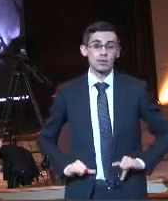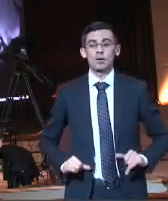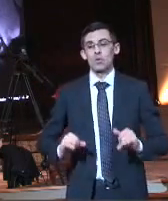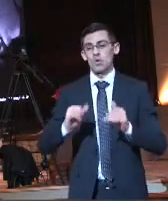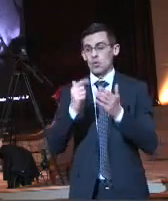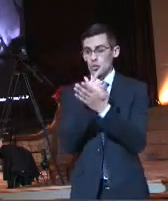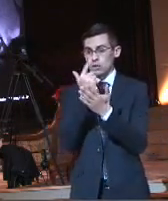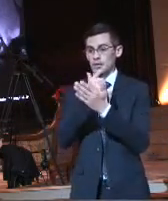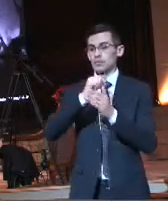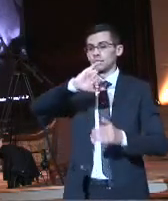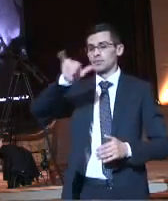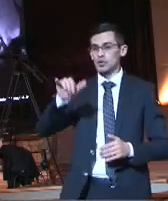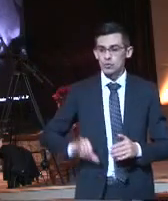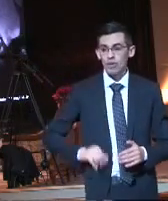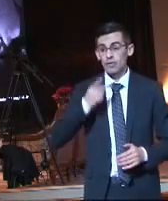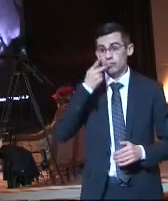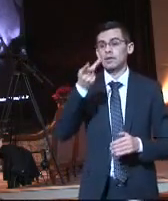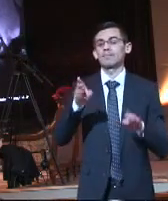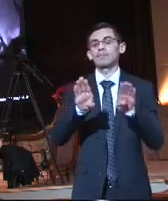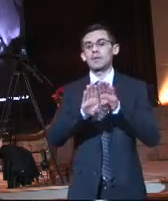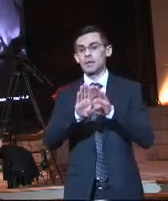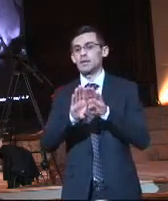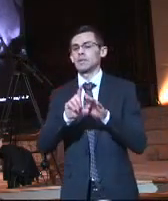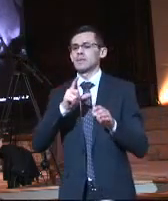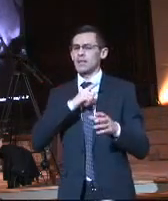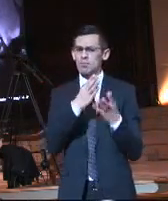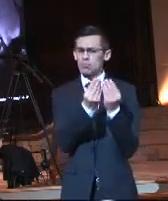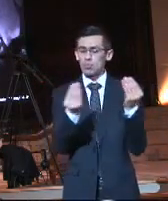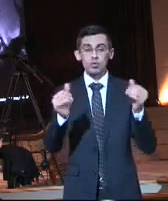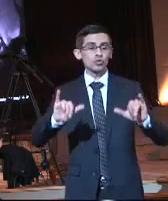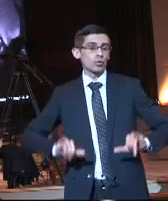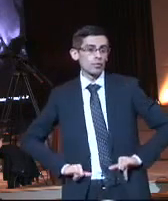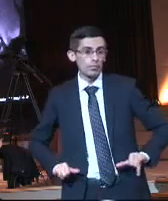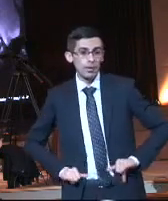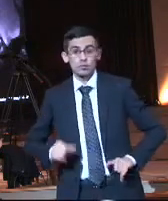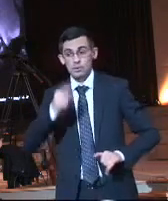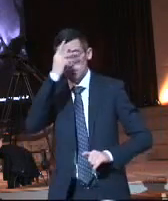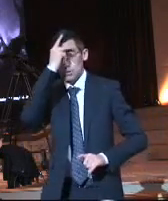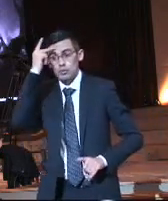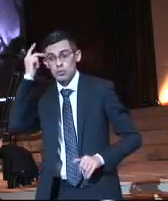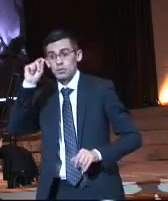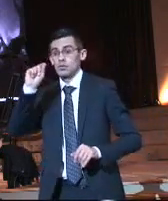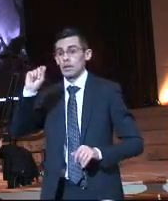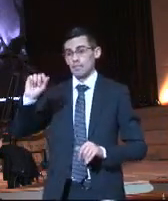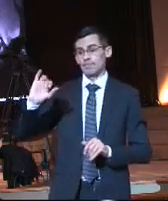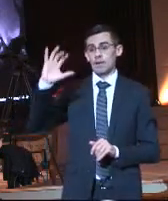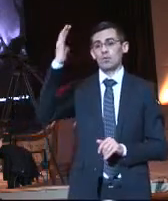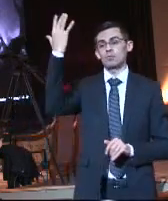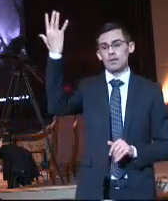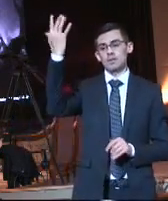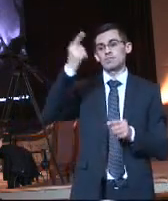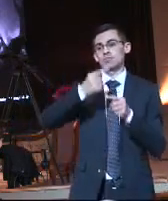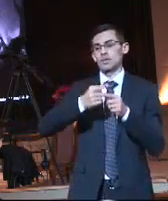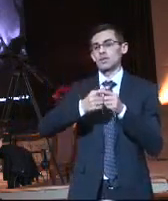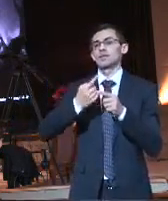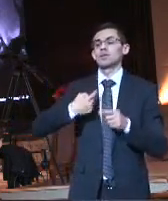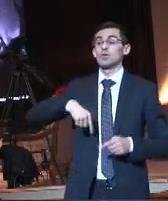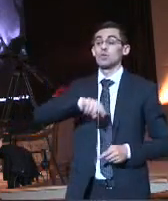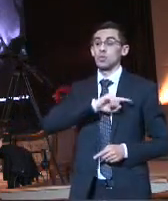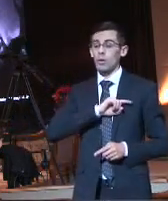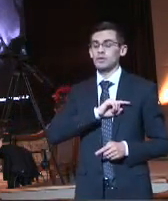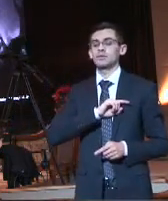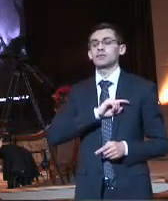vai tratar também. Ele vai dizer que muito do sofrimento humano, ele acontece porque nós